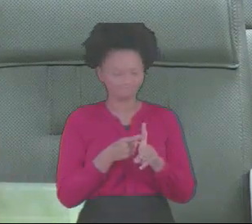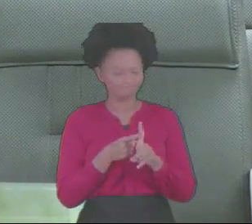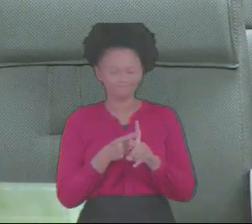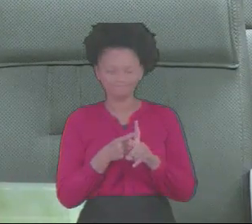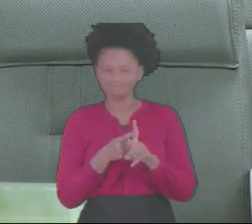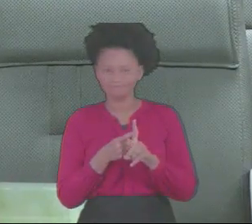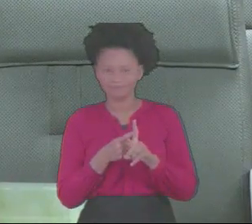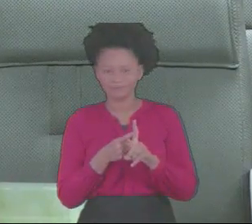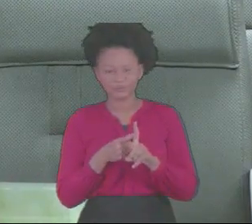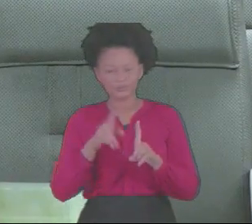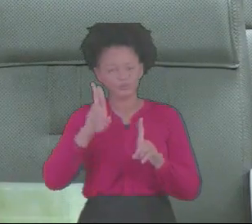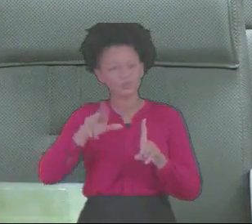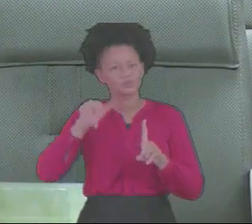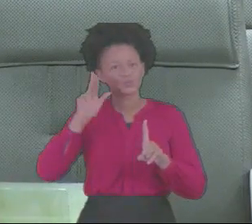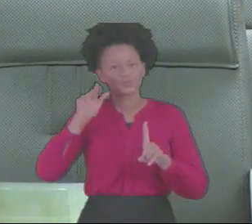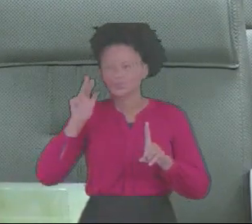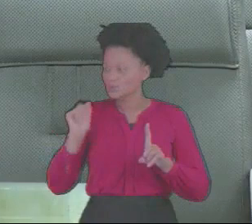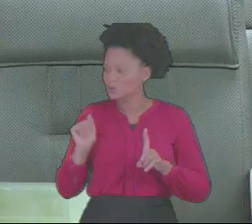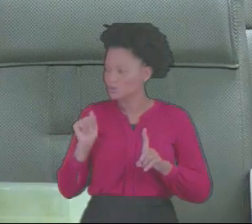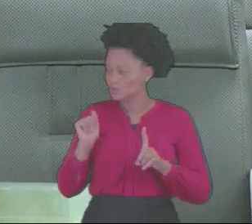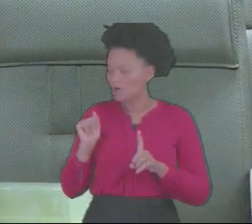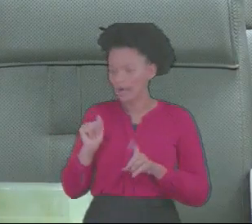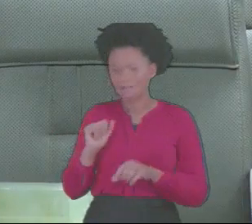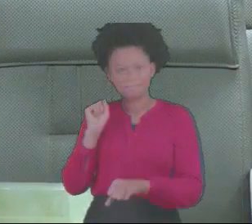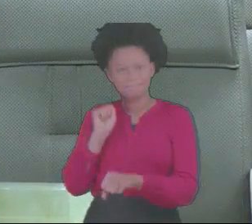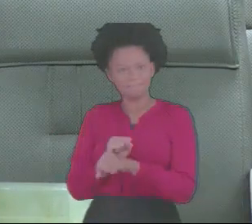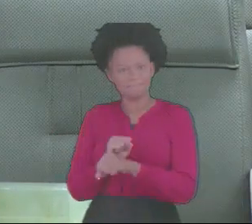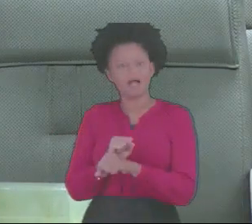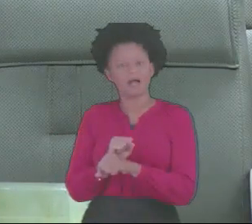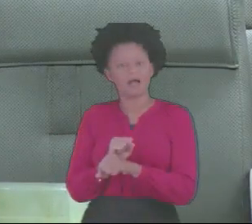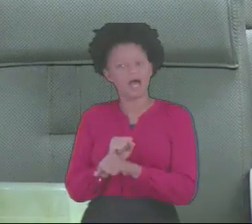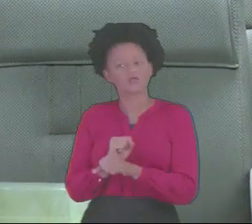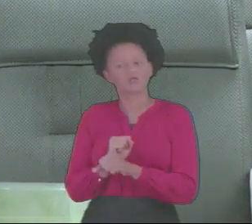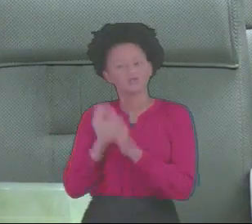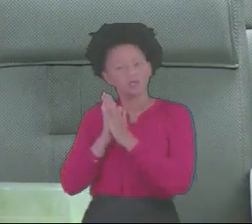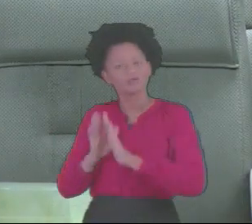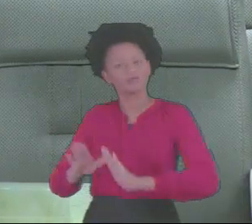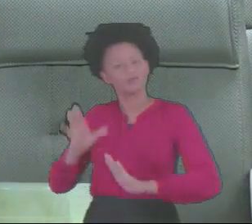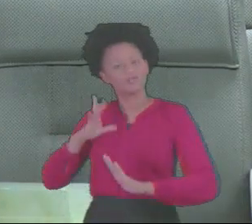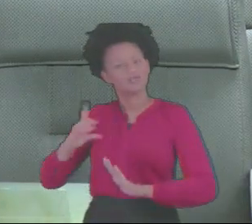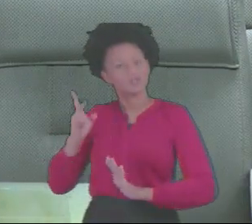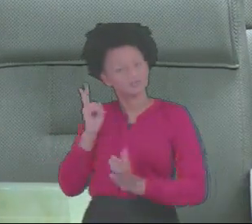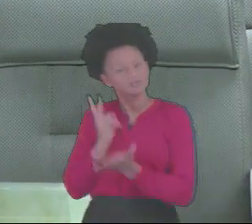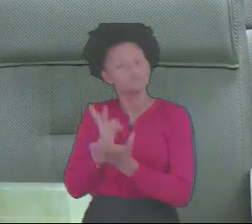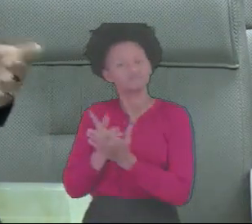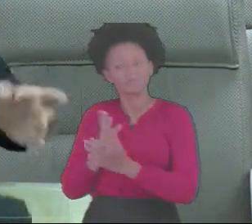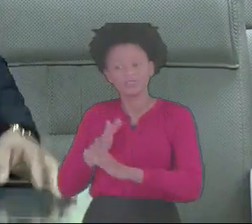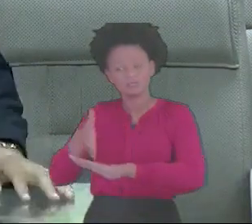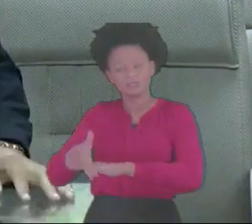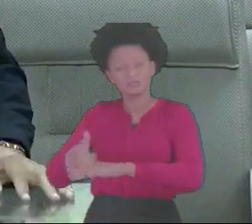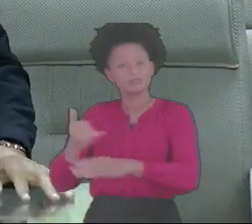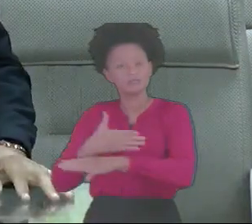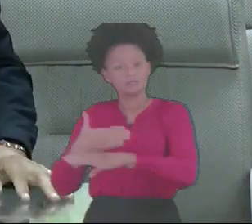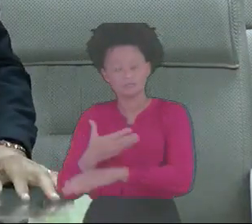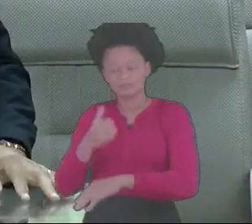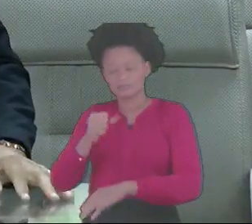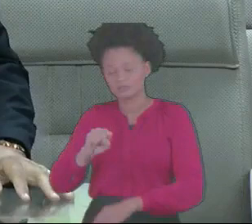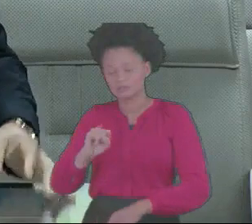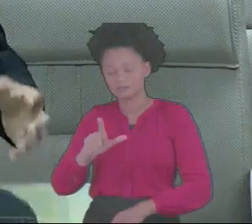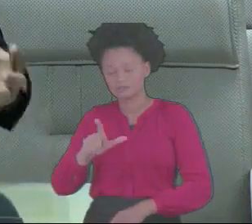é mas que nunca deixou de acilon aonde estava o tabernáculo de confiar em Deus